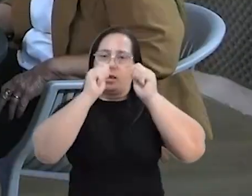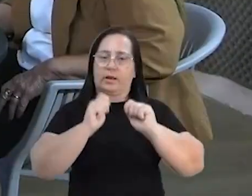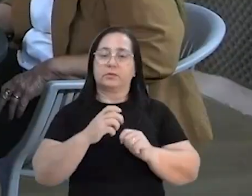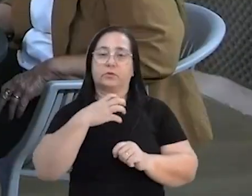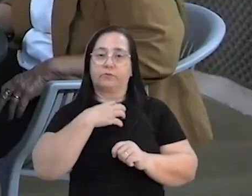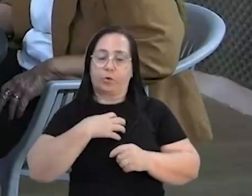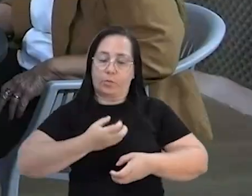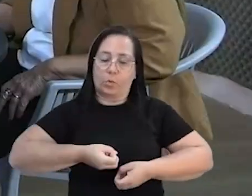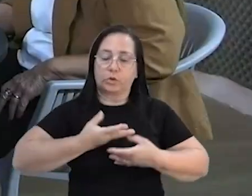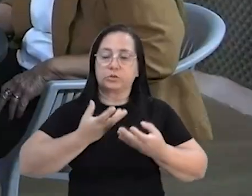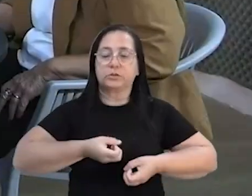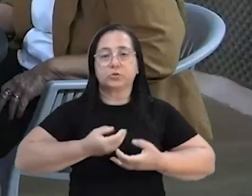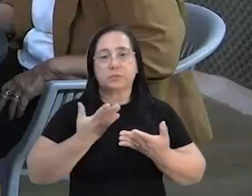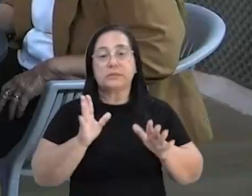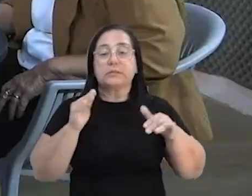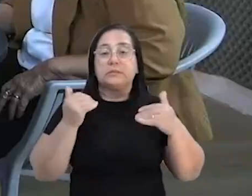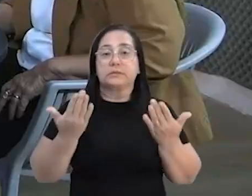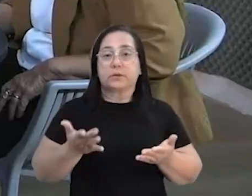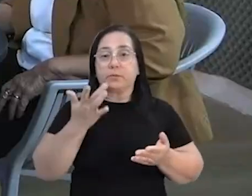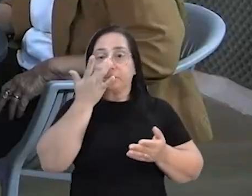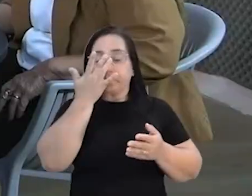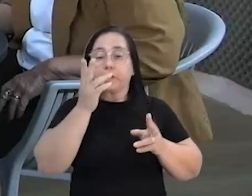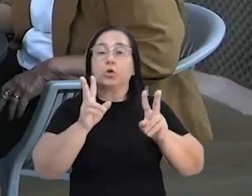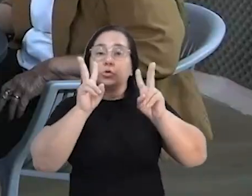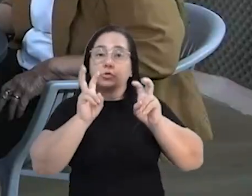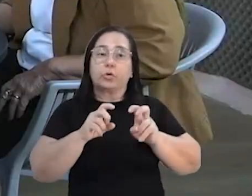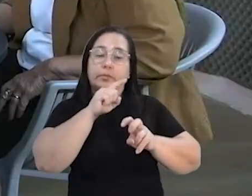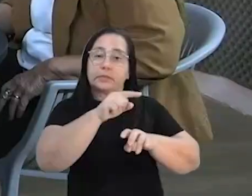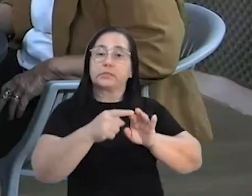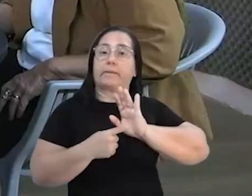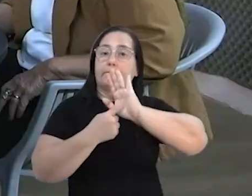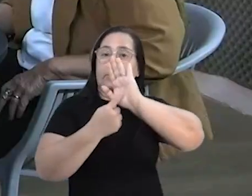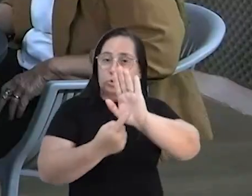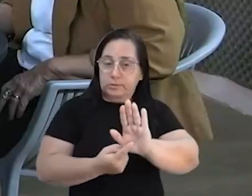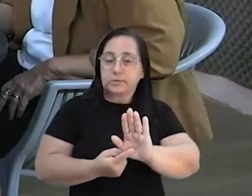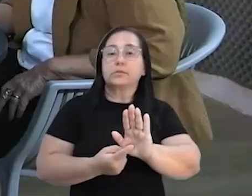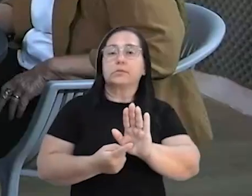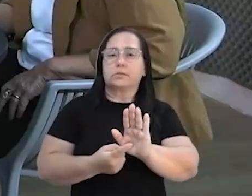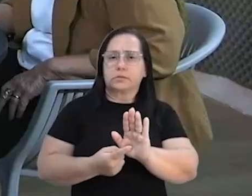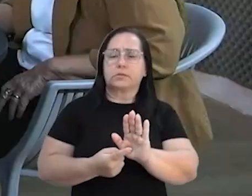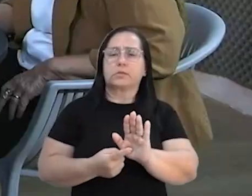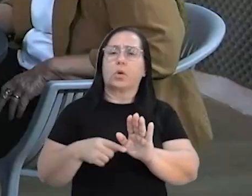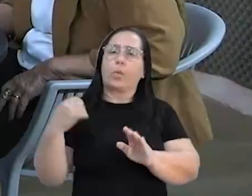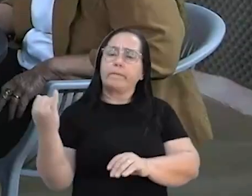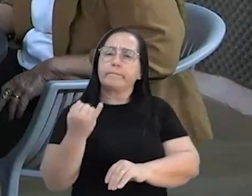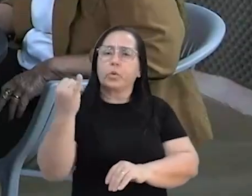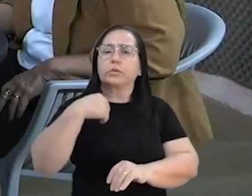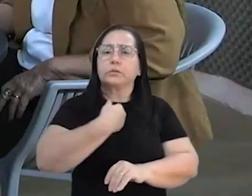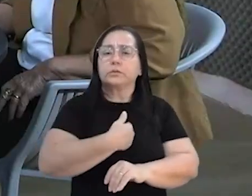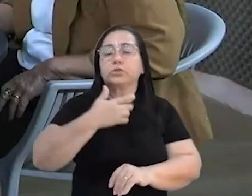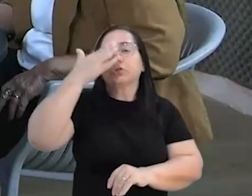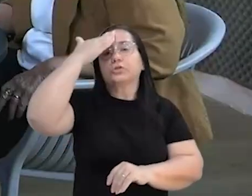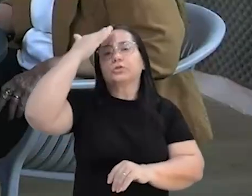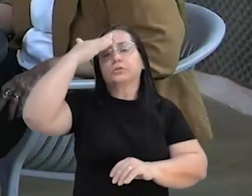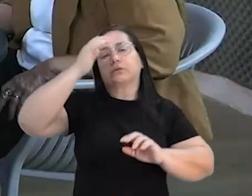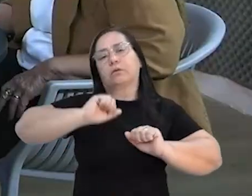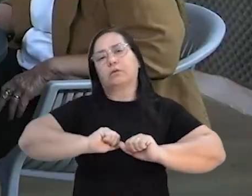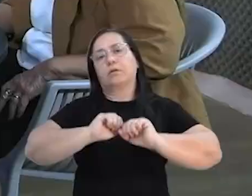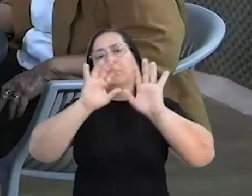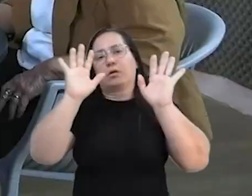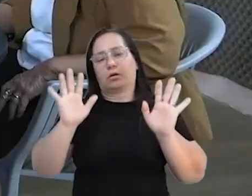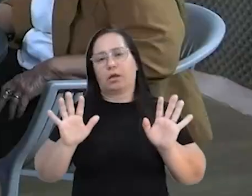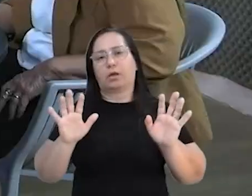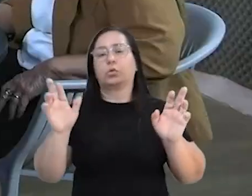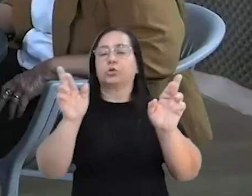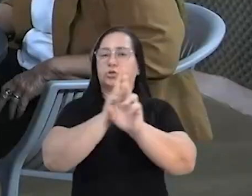gente se expressa. Então, essa parte dessa exibição traz muito essa necessidade da gente de entender, né,